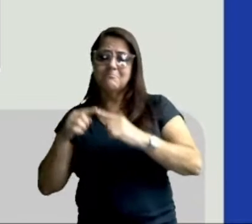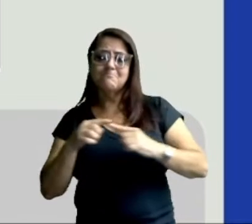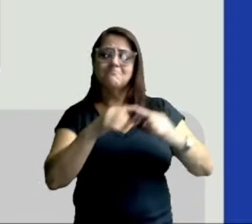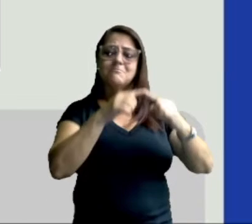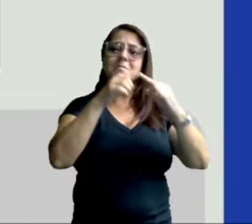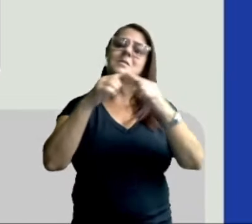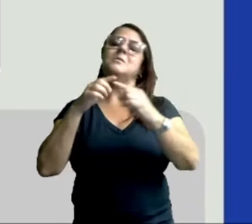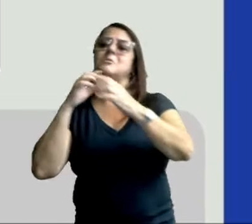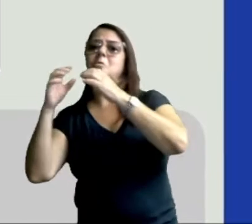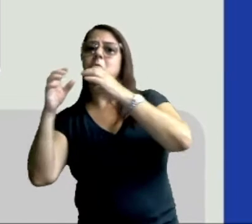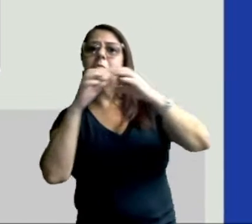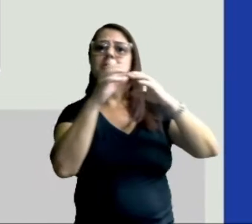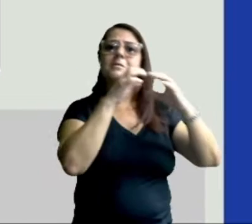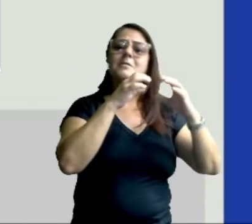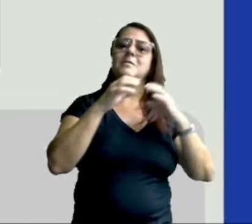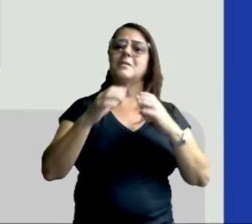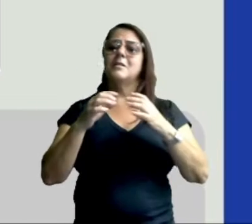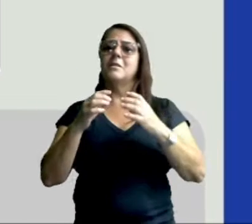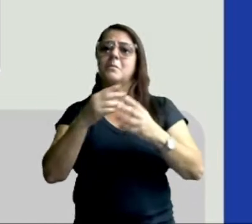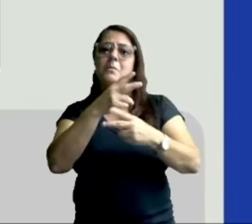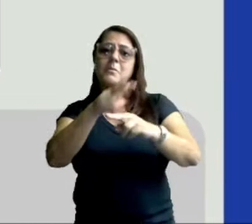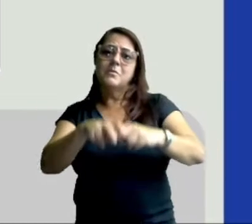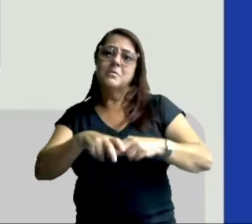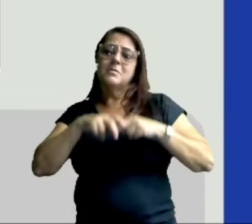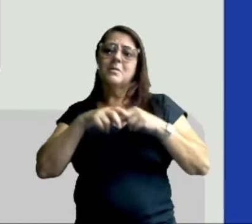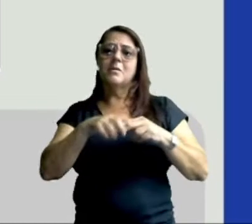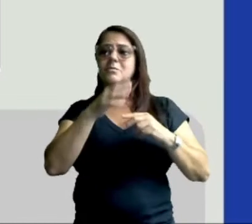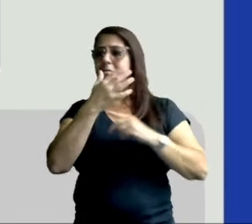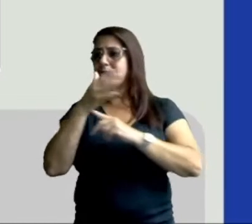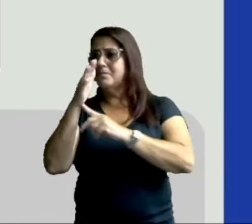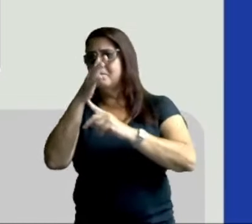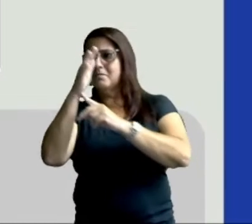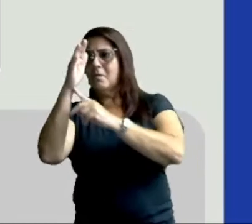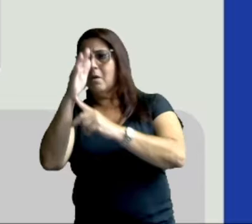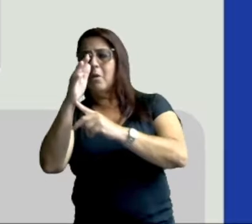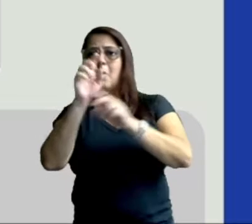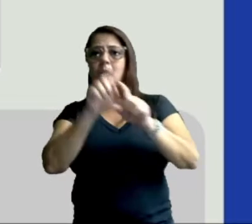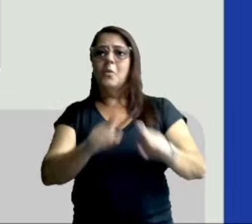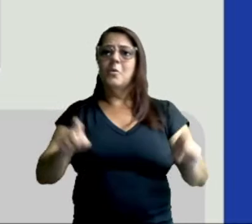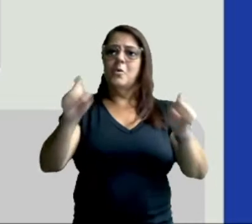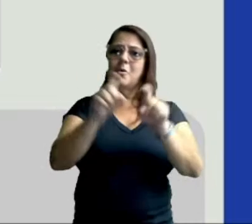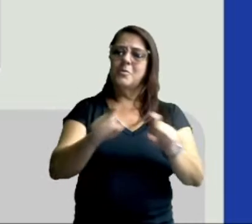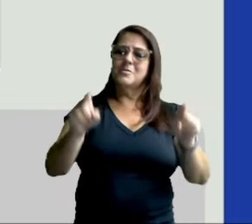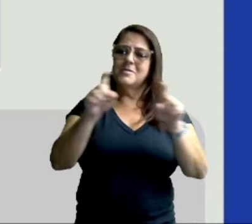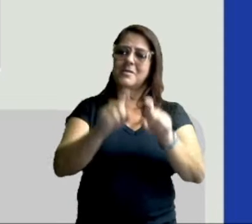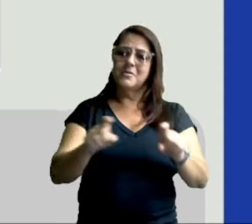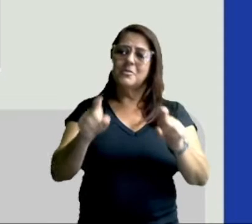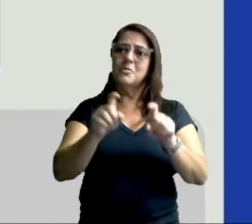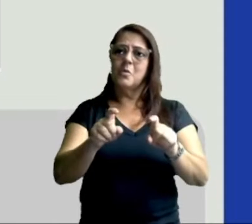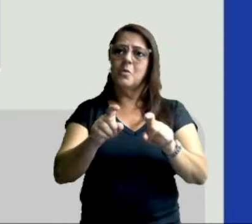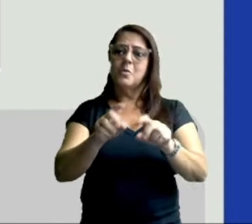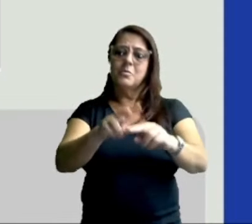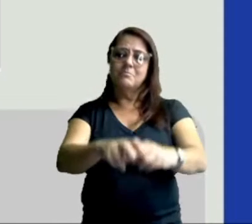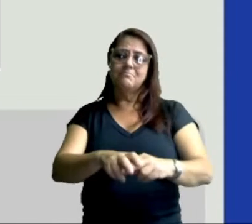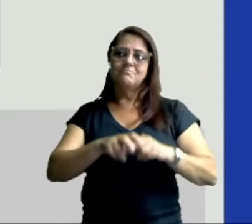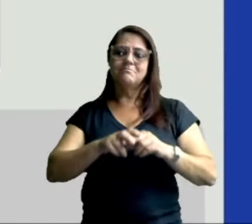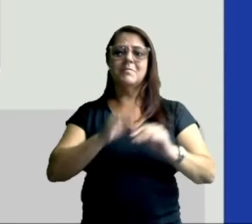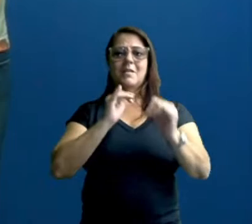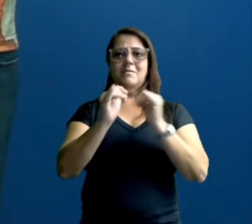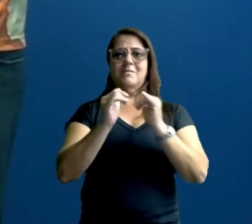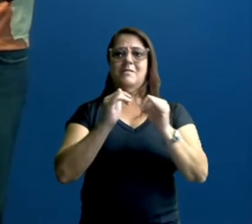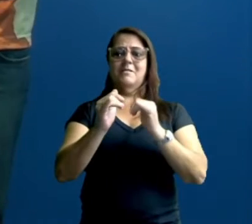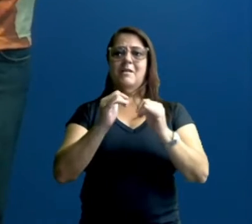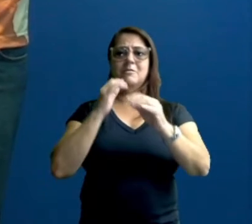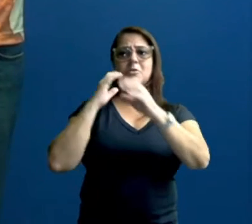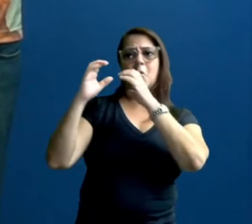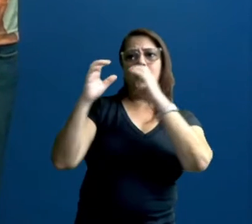conectam através de instrumentos tecnológicos, como no exemplo aqui, o computador, onde através da internet a gente consegue